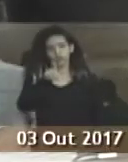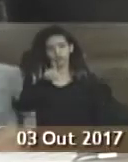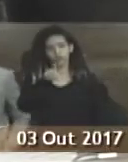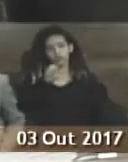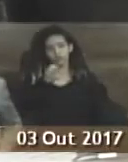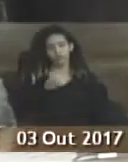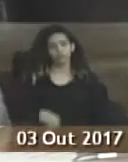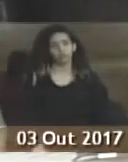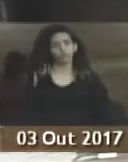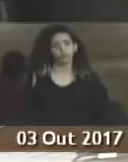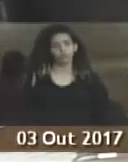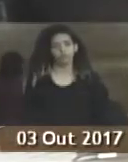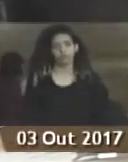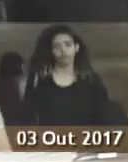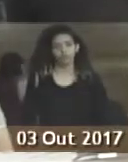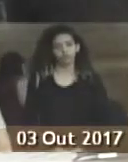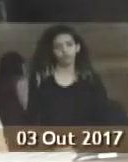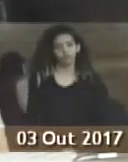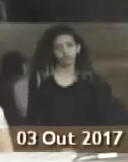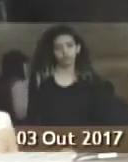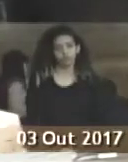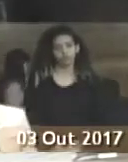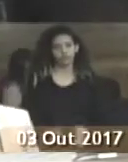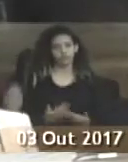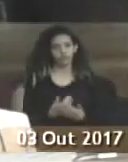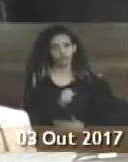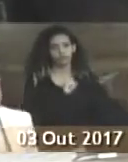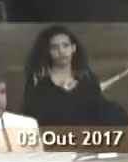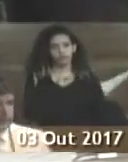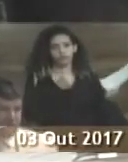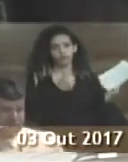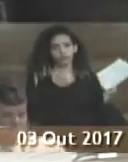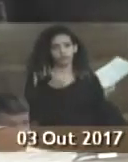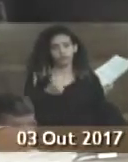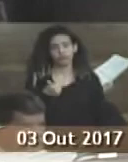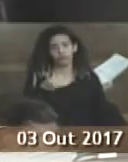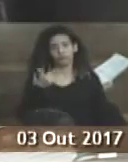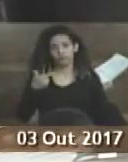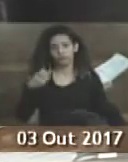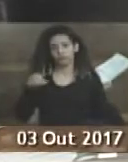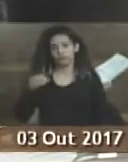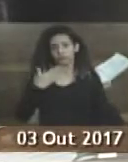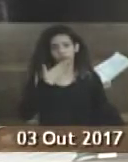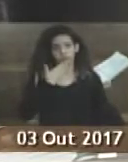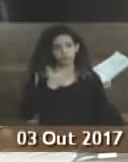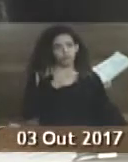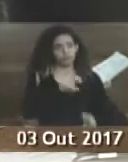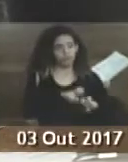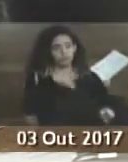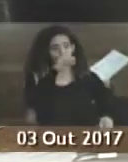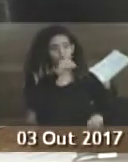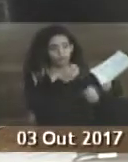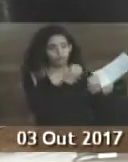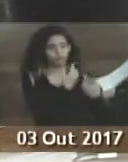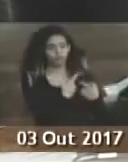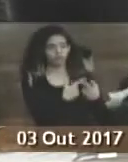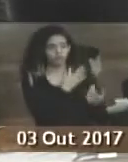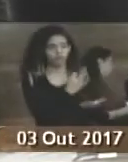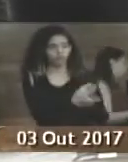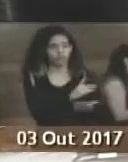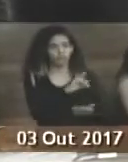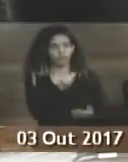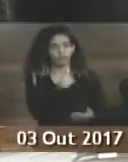21ª Ciretan Detran RJ. Requerimento número 1129/17, solicitando a mesa seja justificada sua ausência na sessão dia 26 de